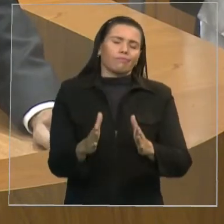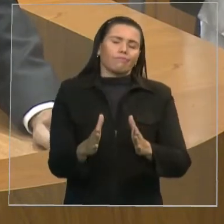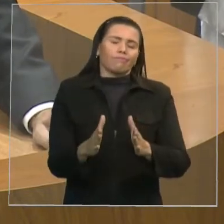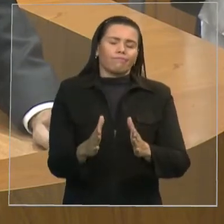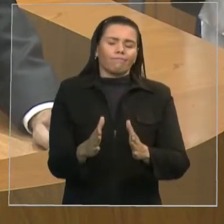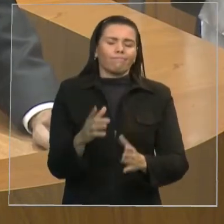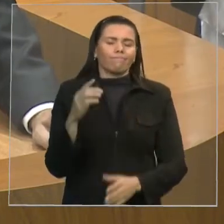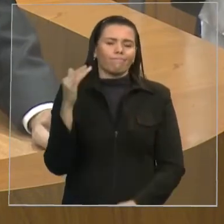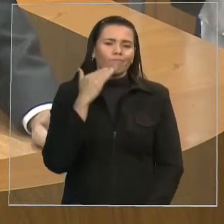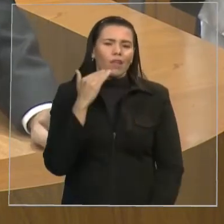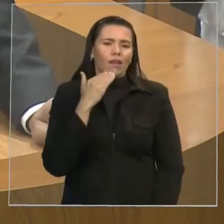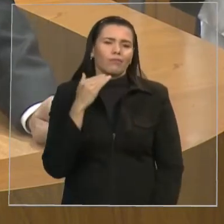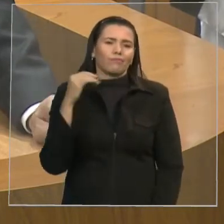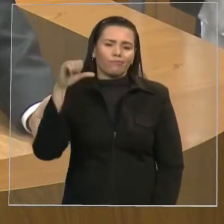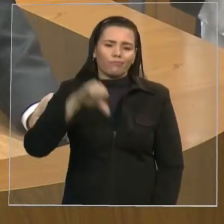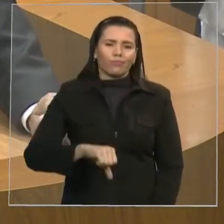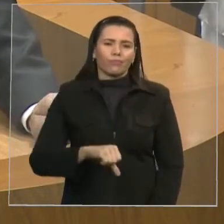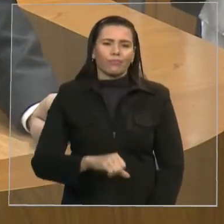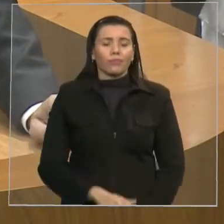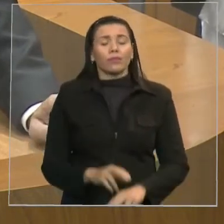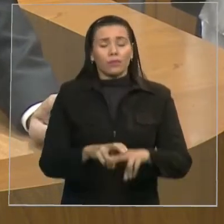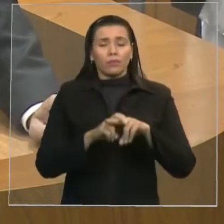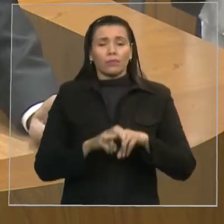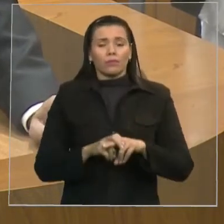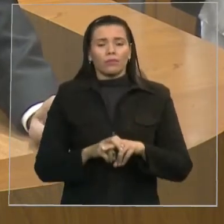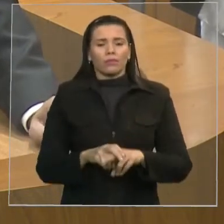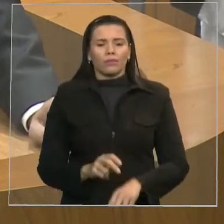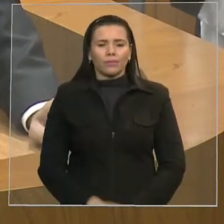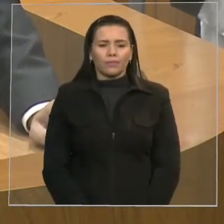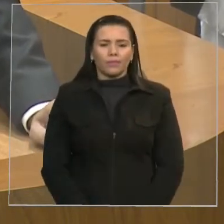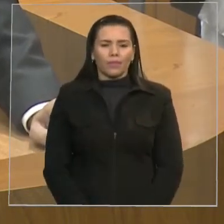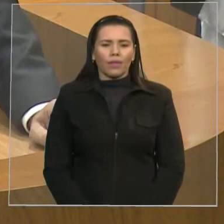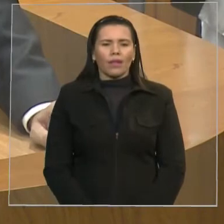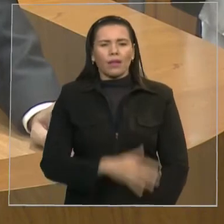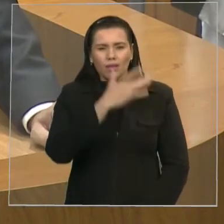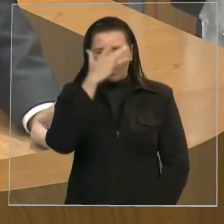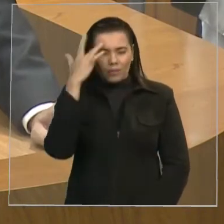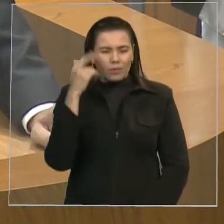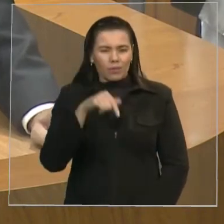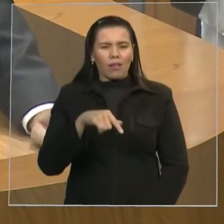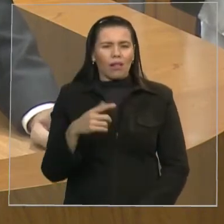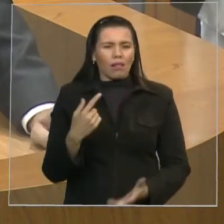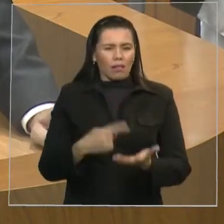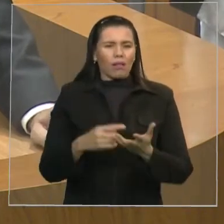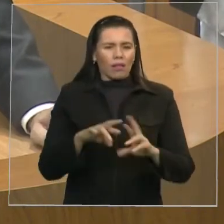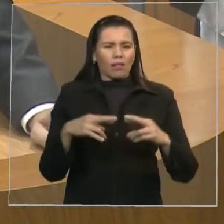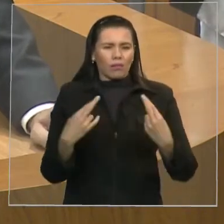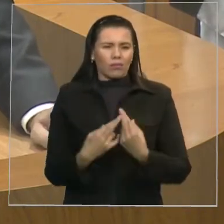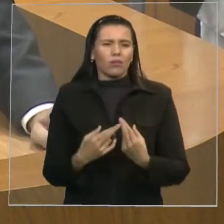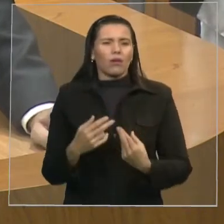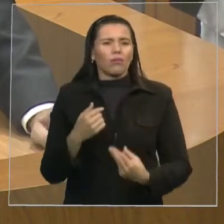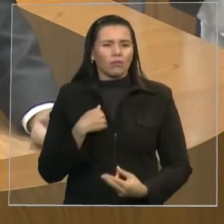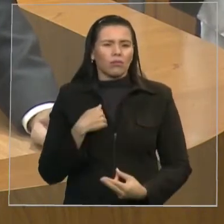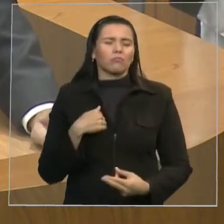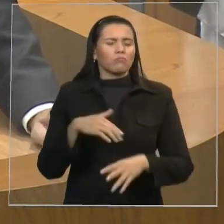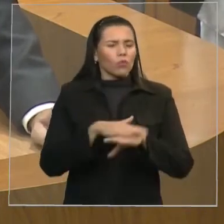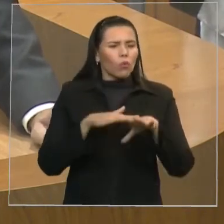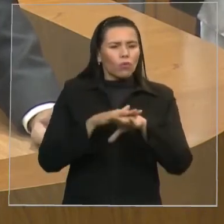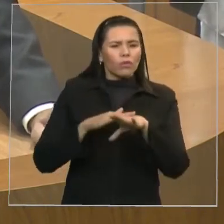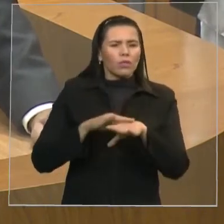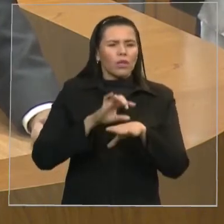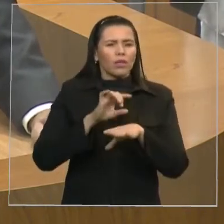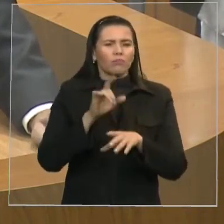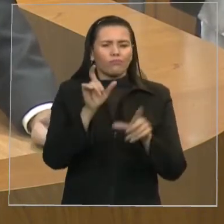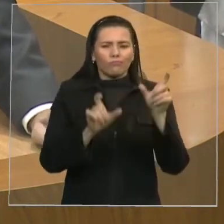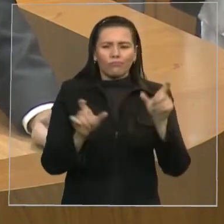Então, boa parte desses pedidos, boa parte do que eu dialoguei com a população lá, farei para